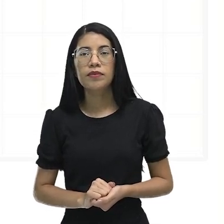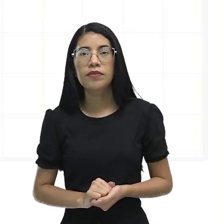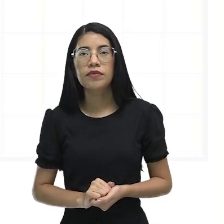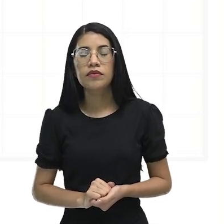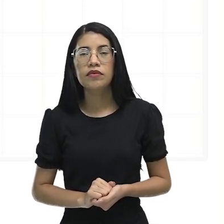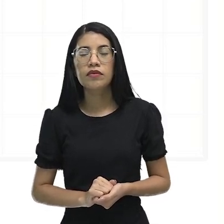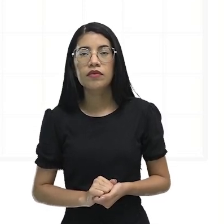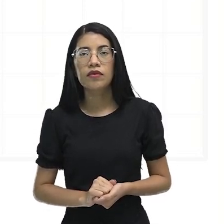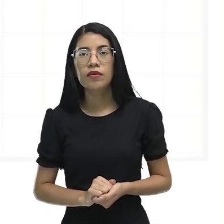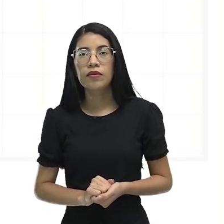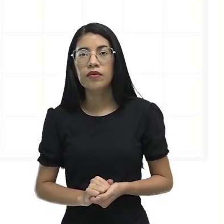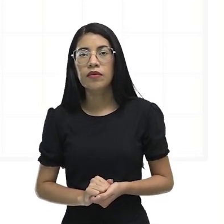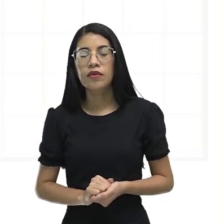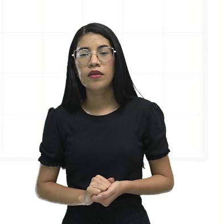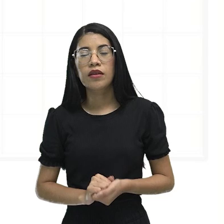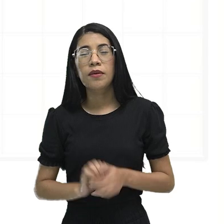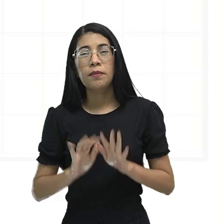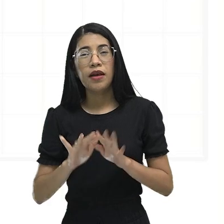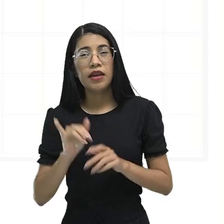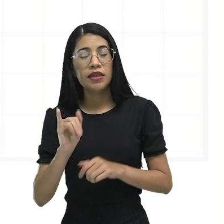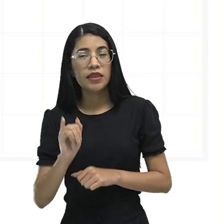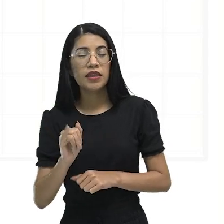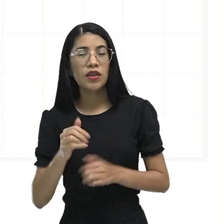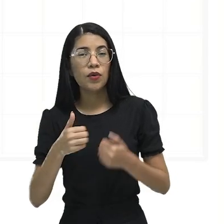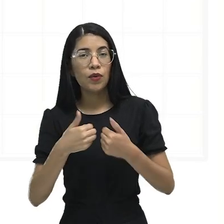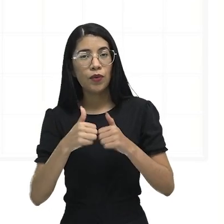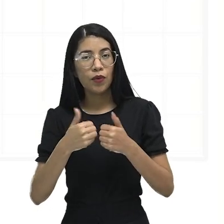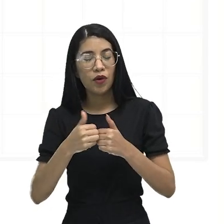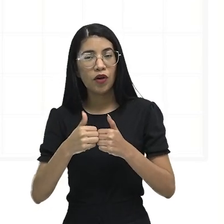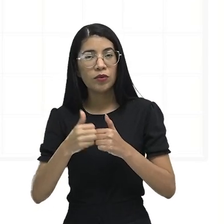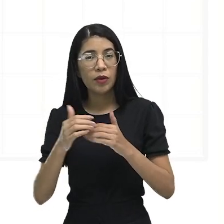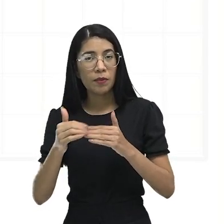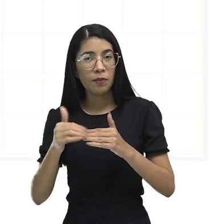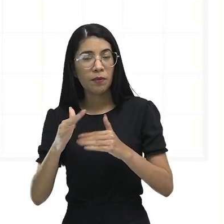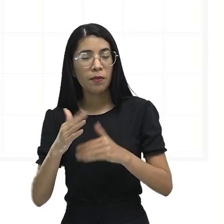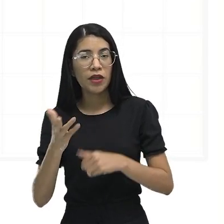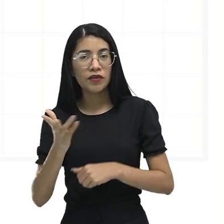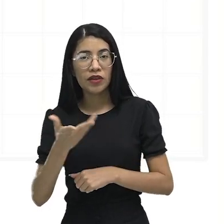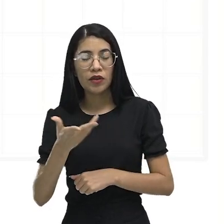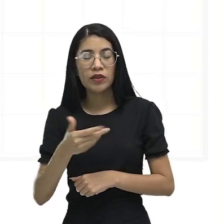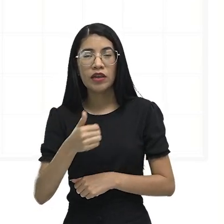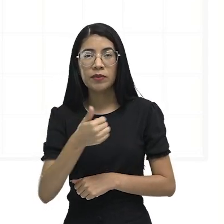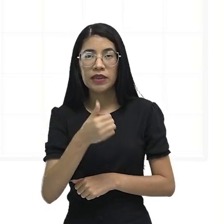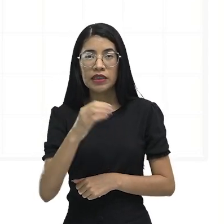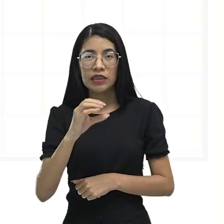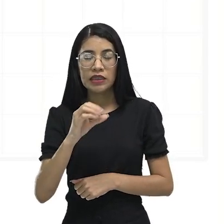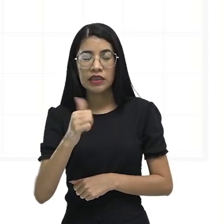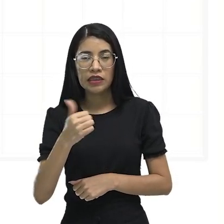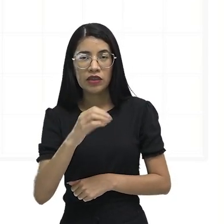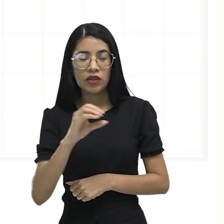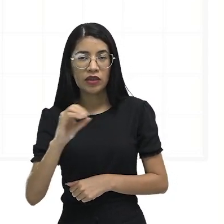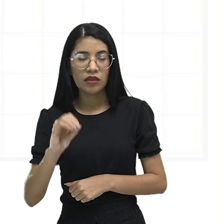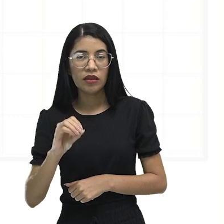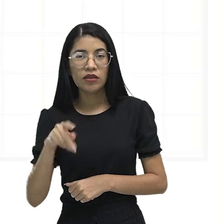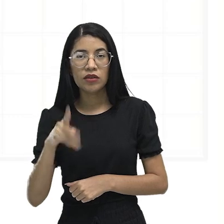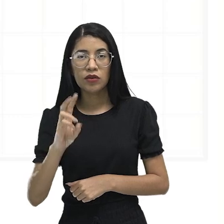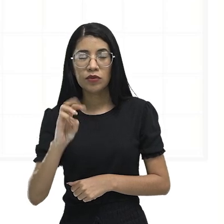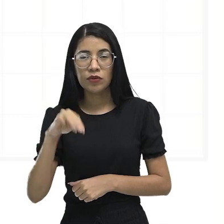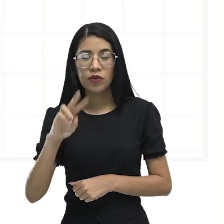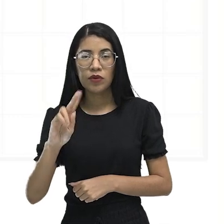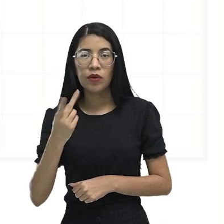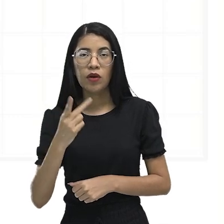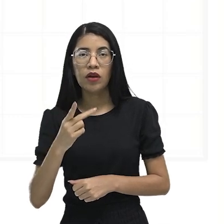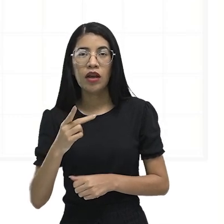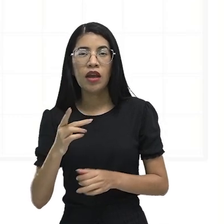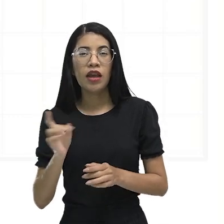Se esse ônibus aumentasse a velocidade para 110 km por hora, em quanto tempo ele